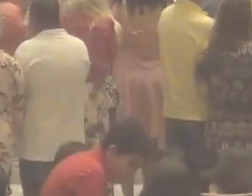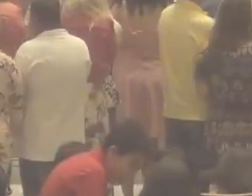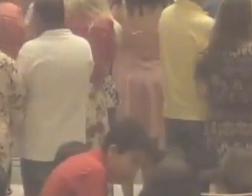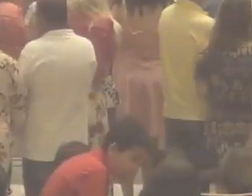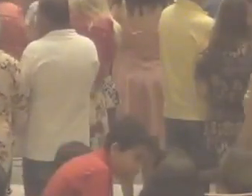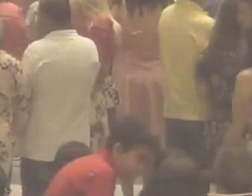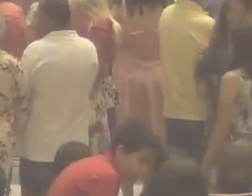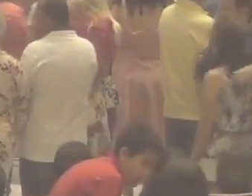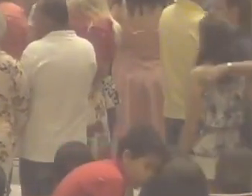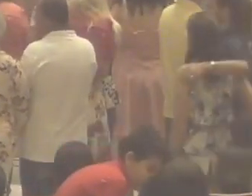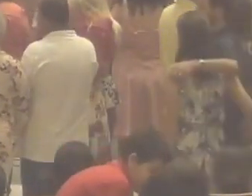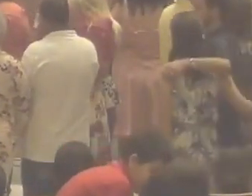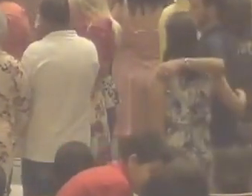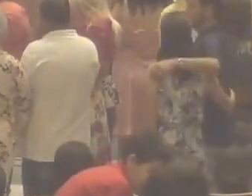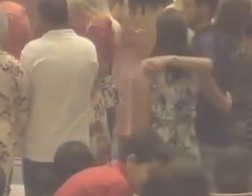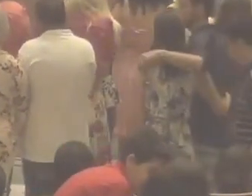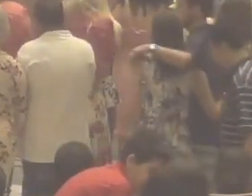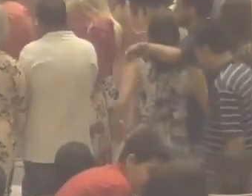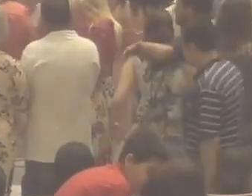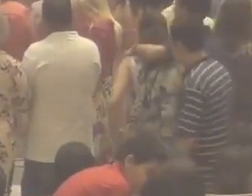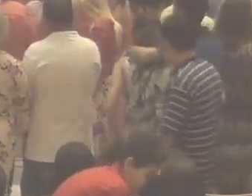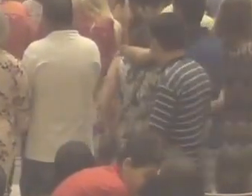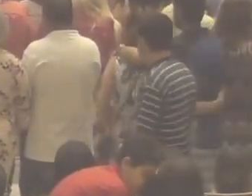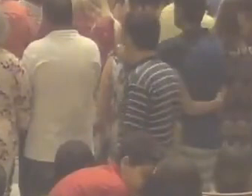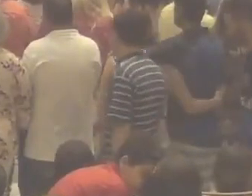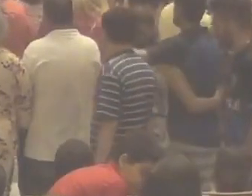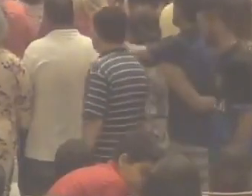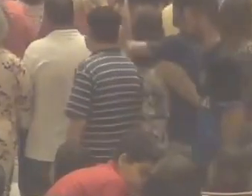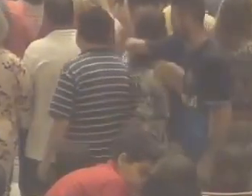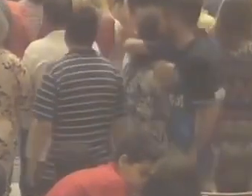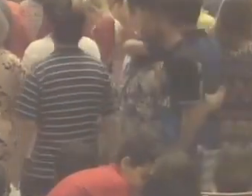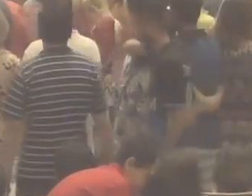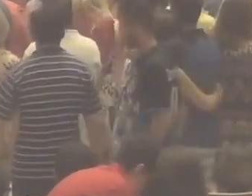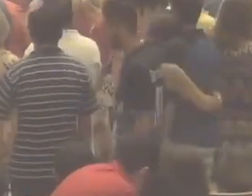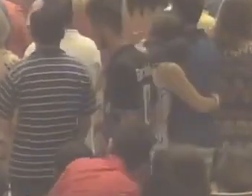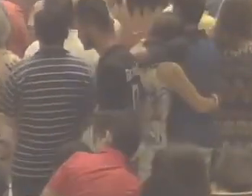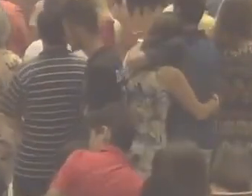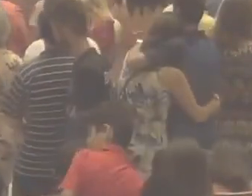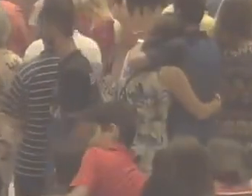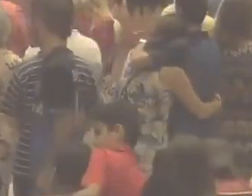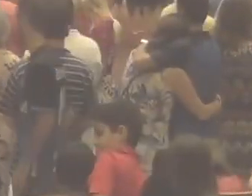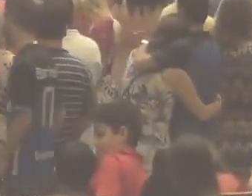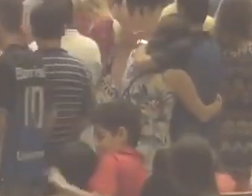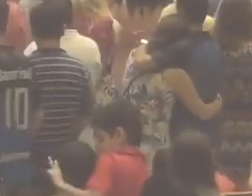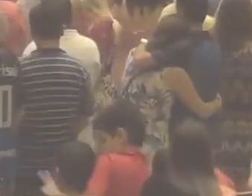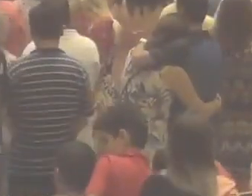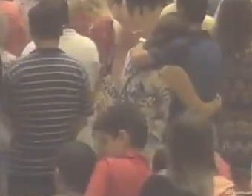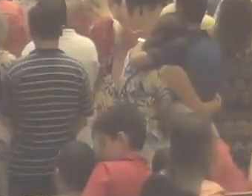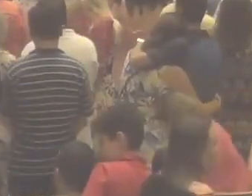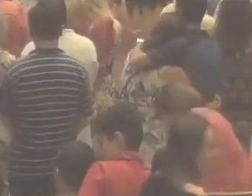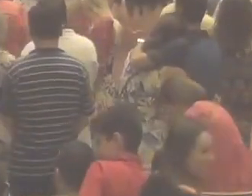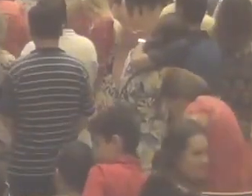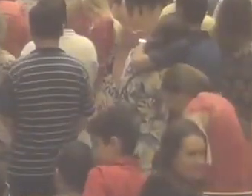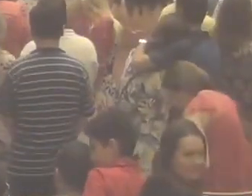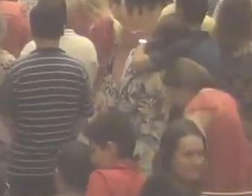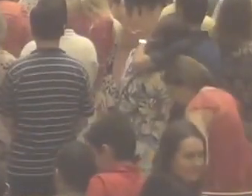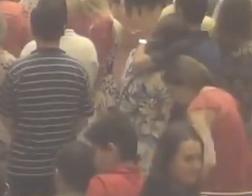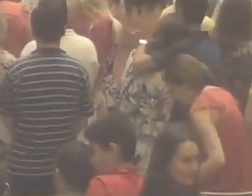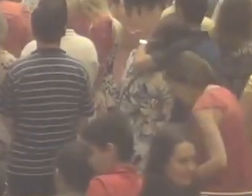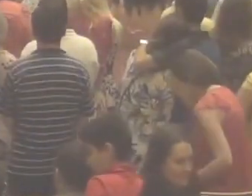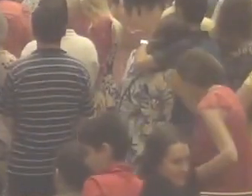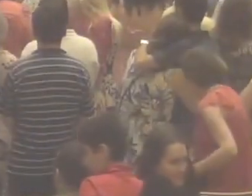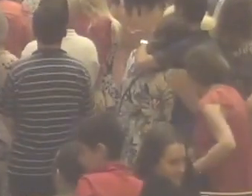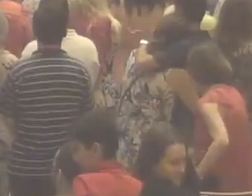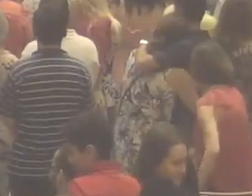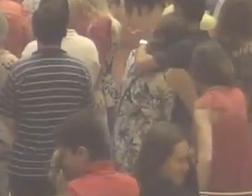acredito eu acredito que não foi tão fácil assim não tá mas ela tinha uma convicção uma fé que